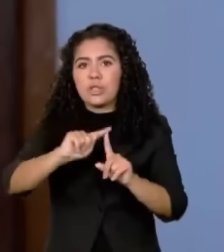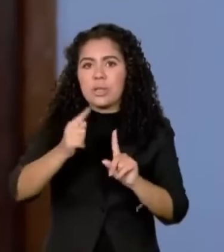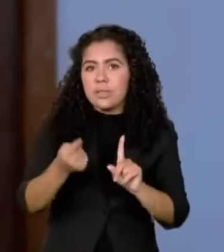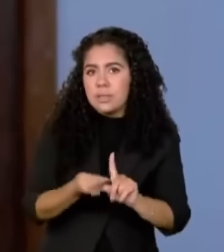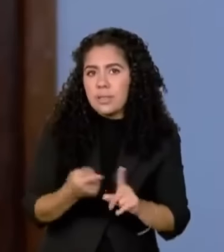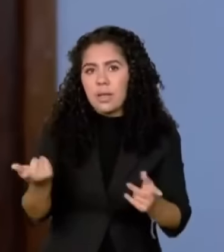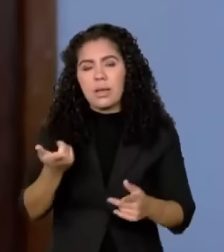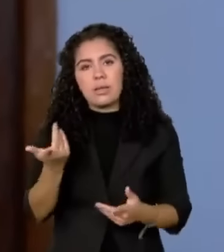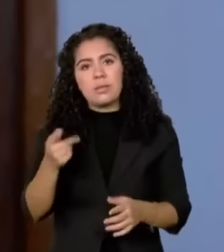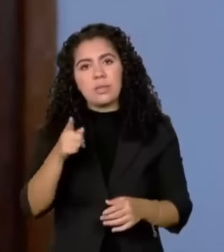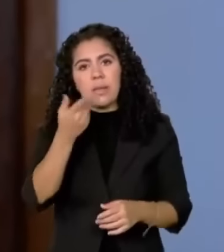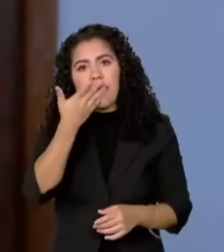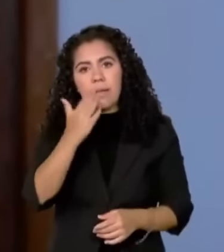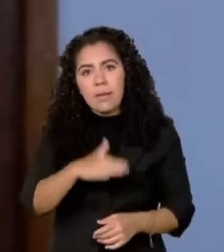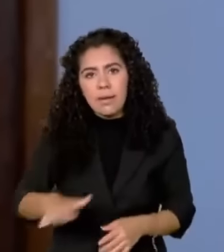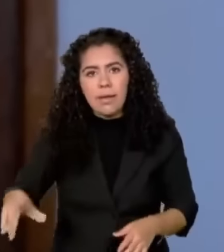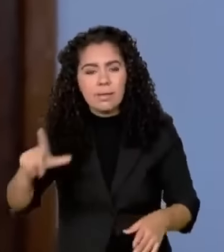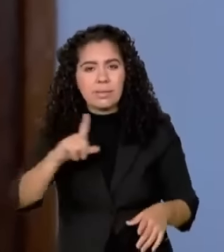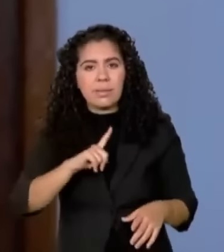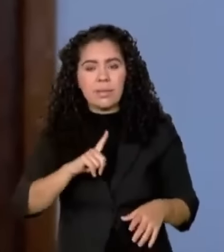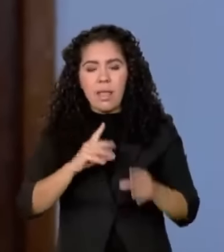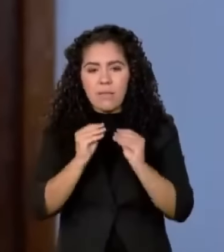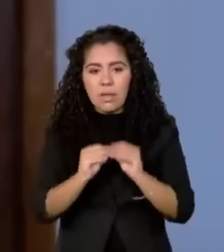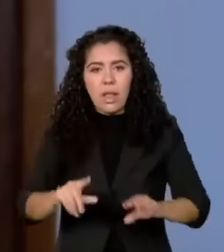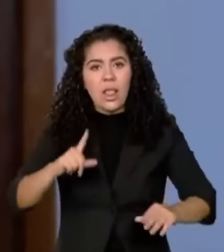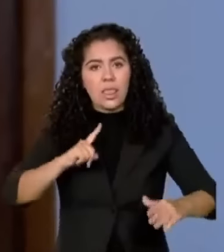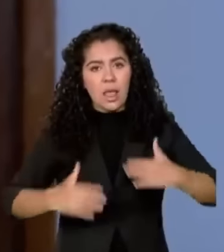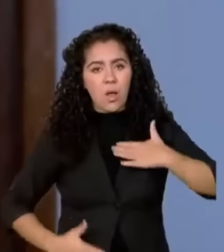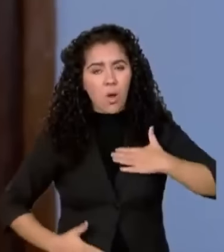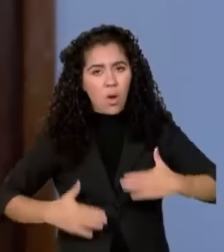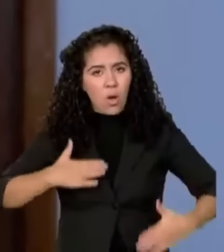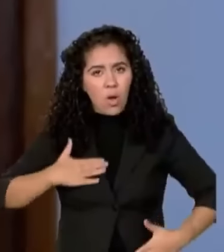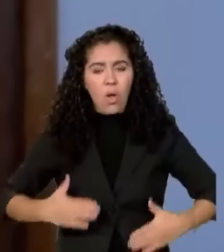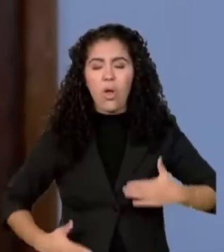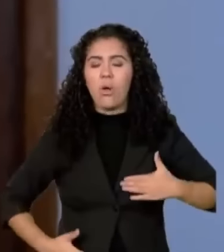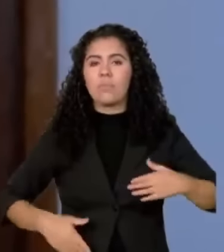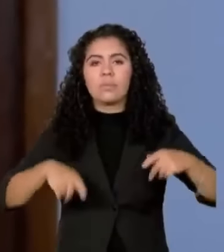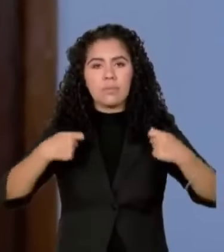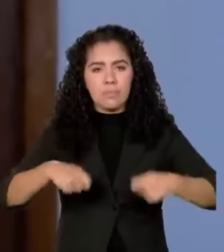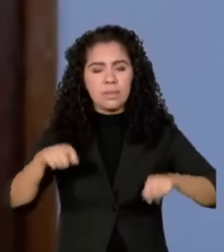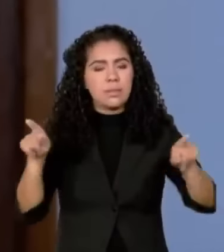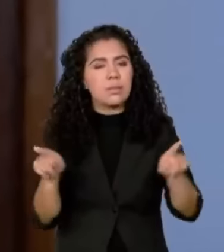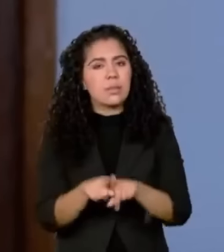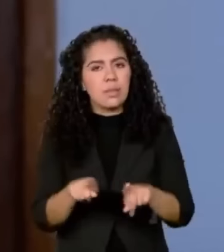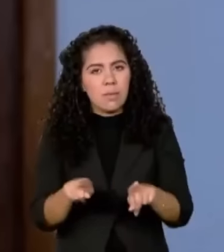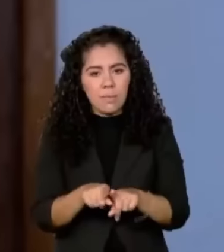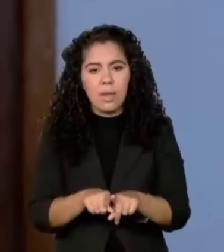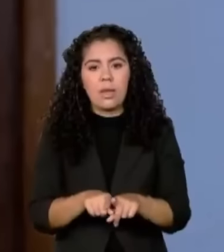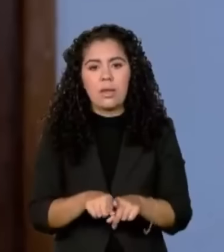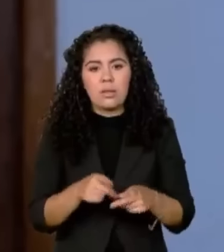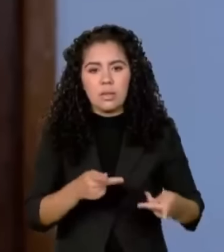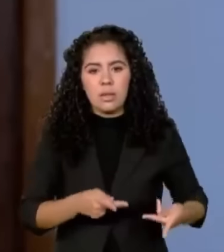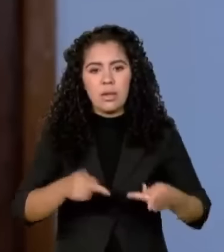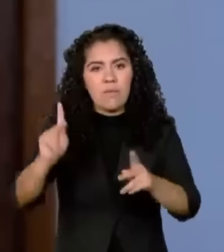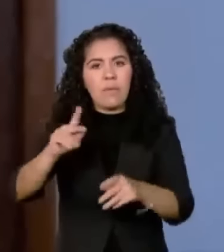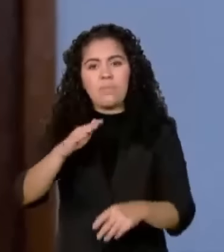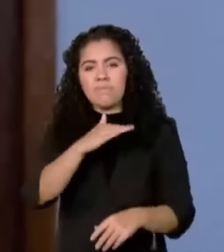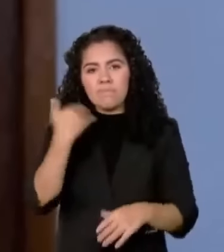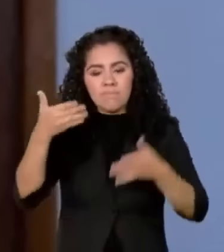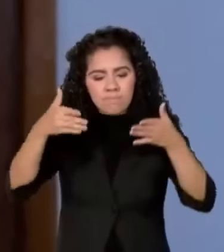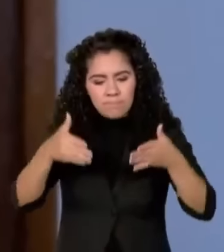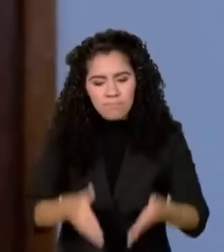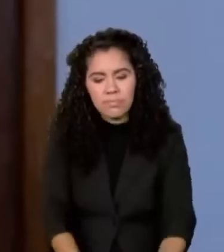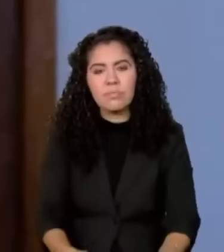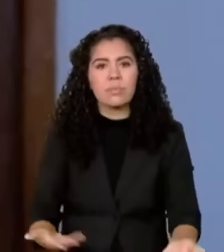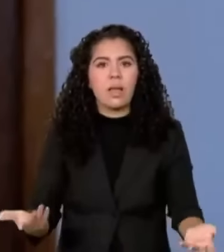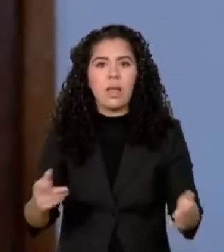crianças atingidas. Então, tem corpos, infelizmente, que vão precisar também ser levados para o sepultamento em localidades que